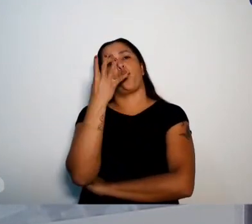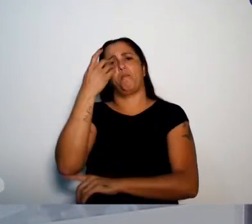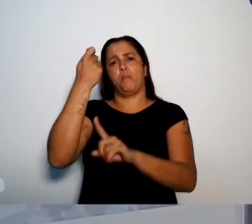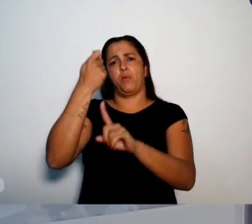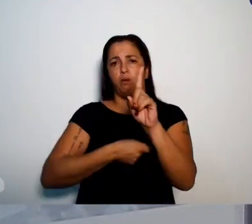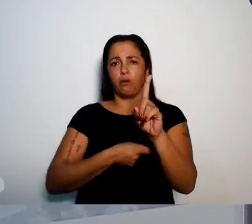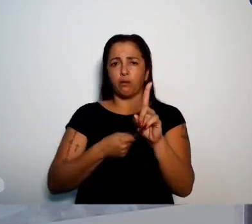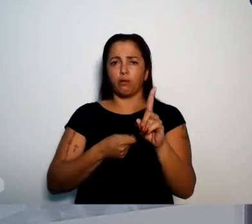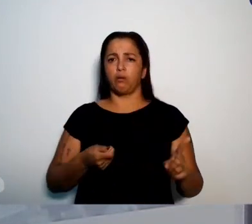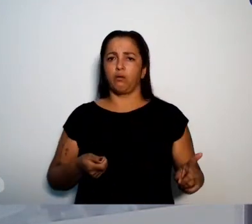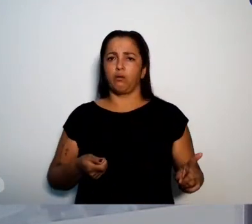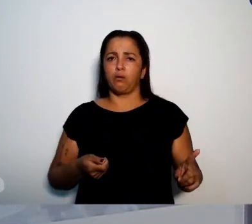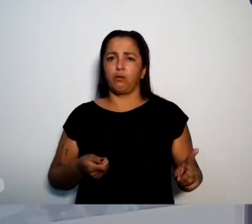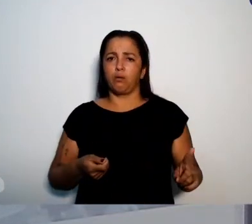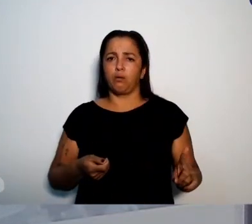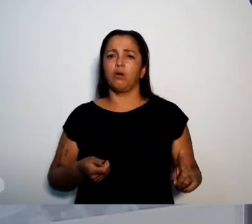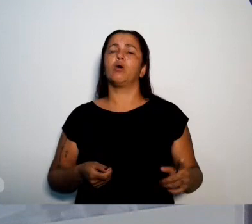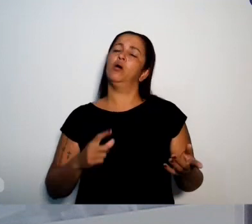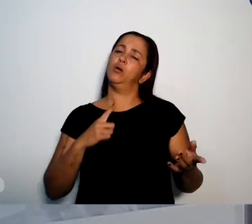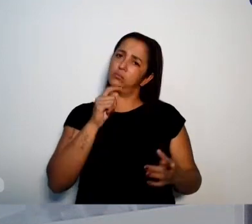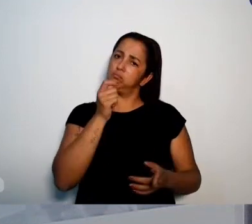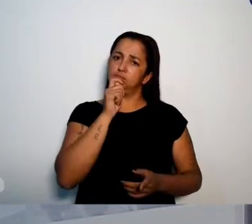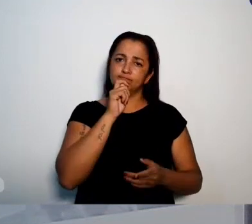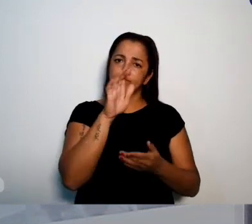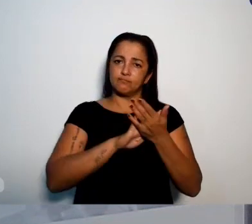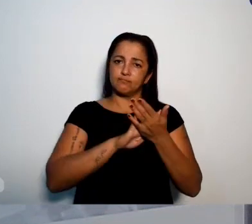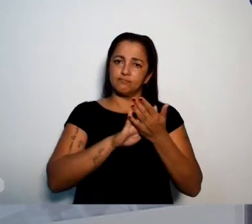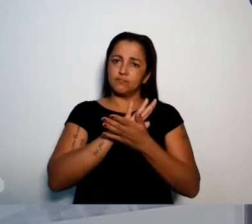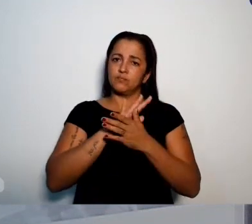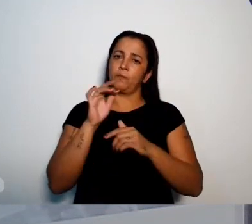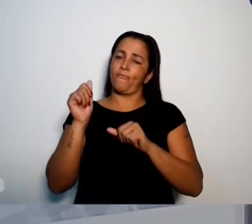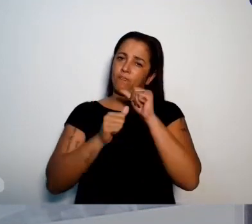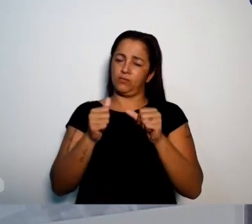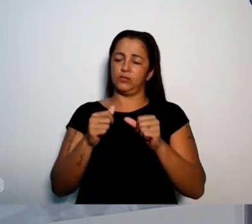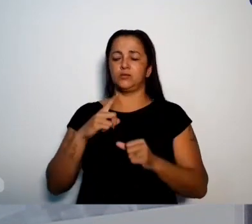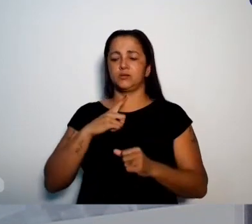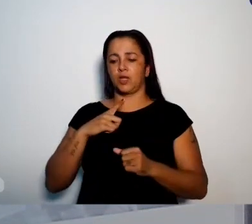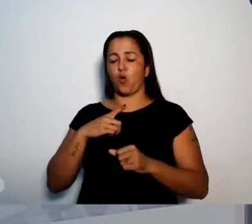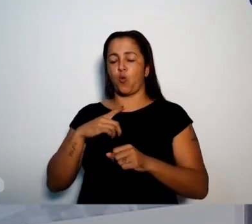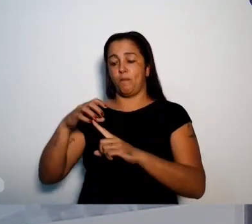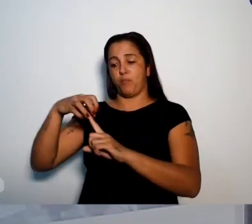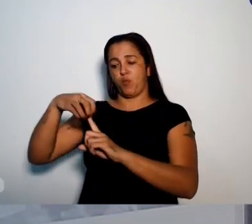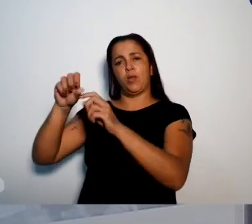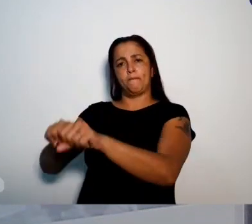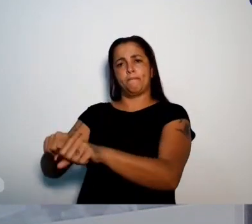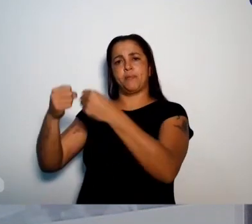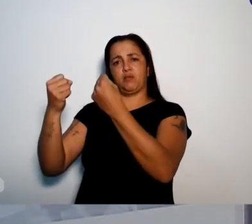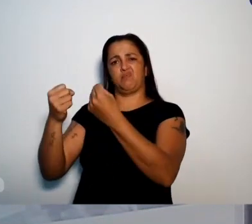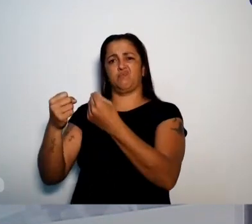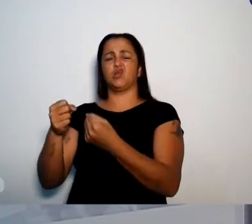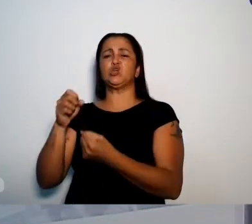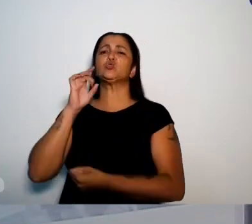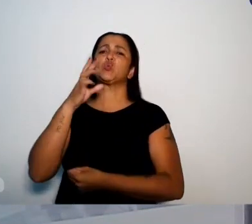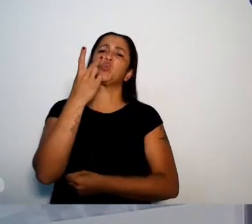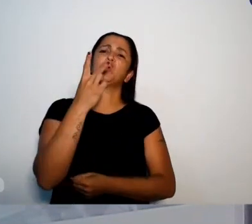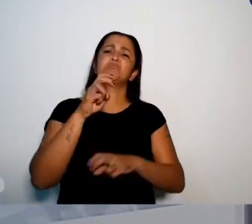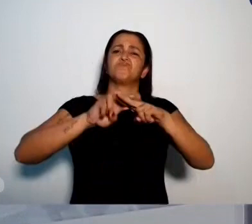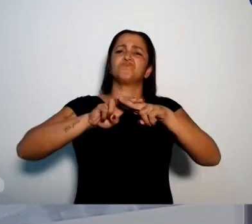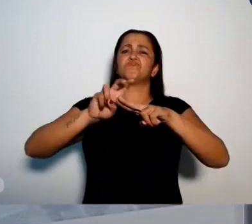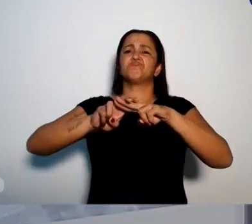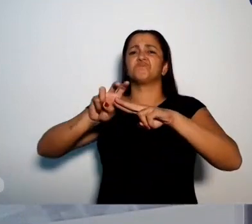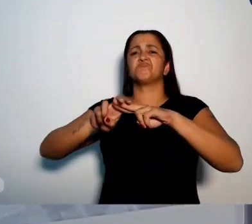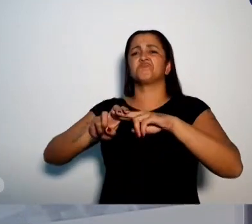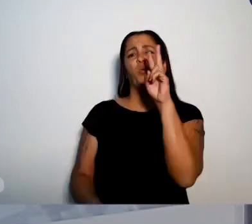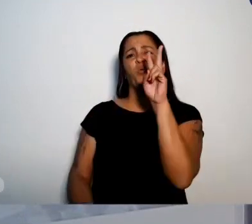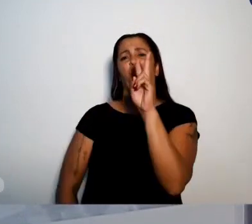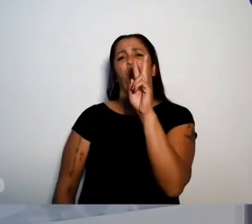trocado esse ponto de ônibus. É um ponto que está quebrado, só tem dois bancos, né? Um